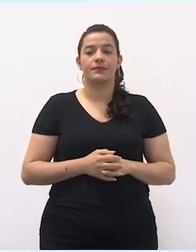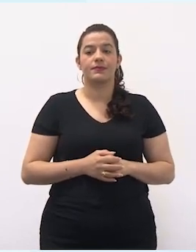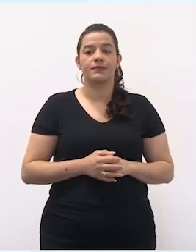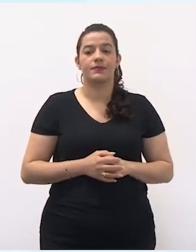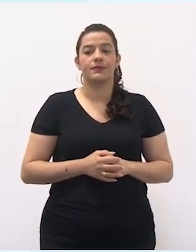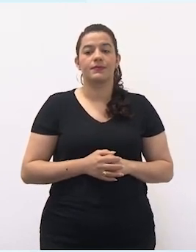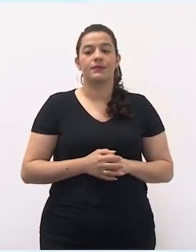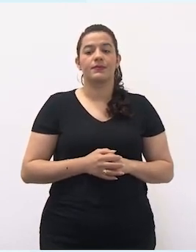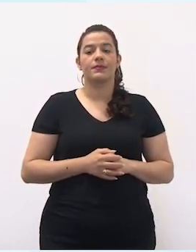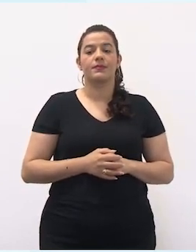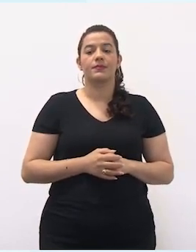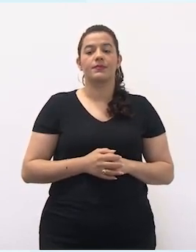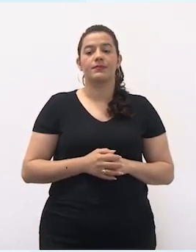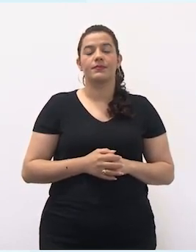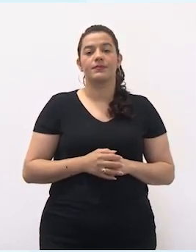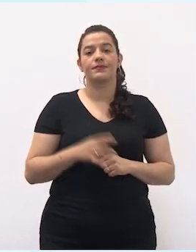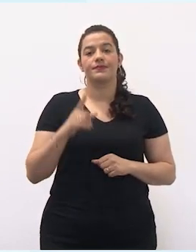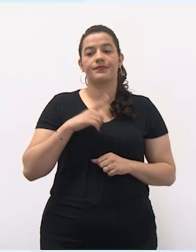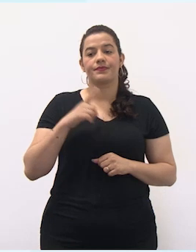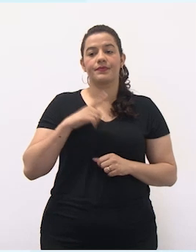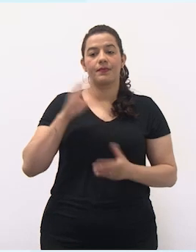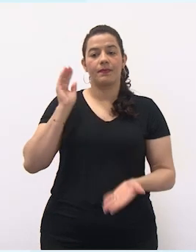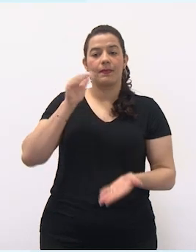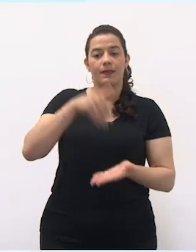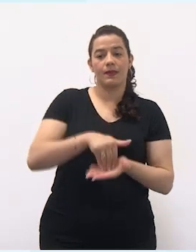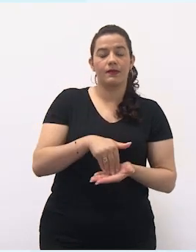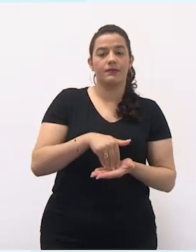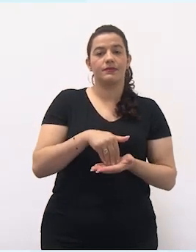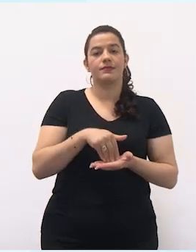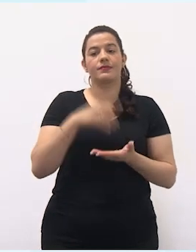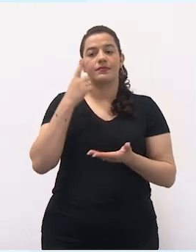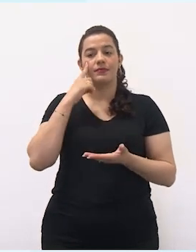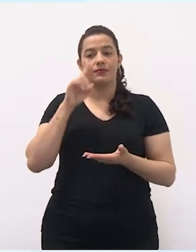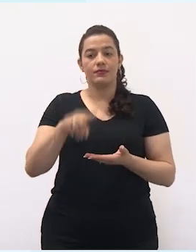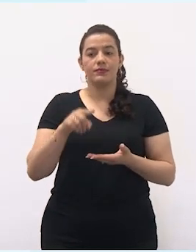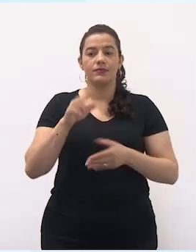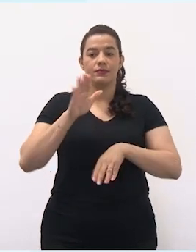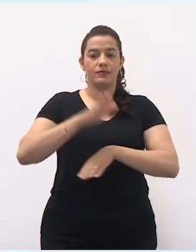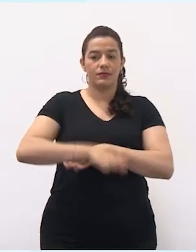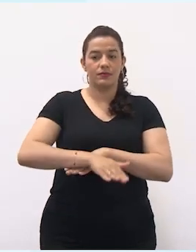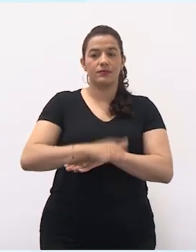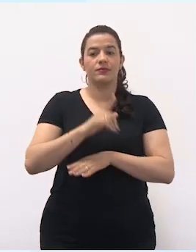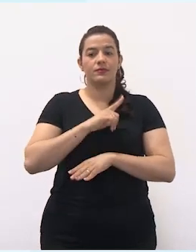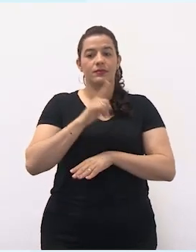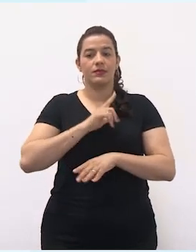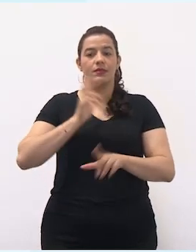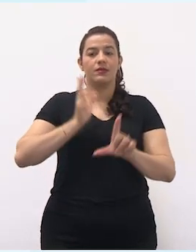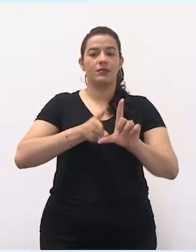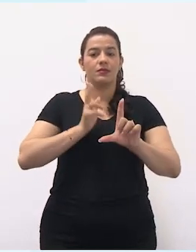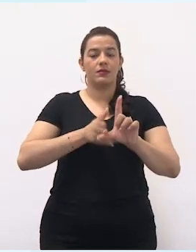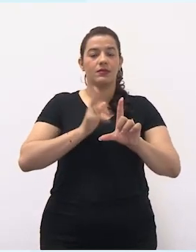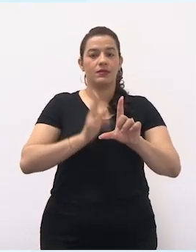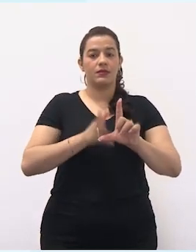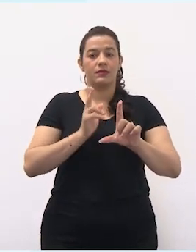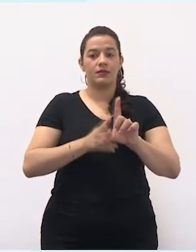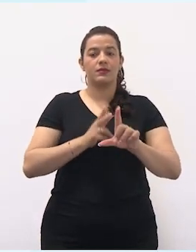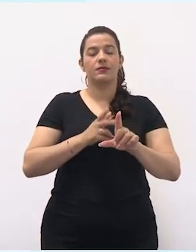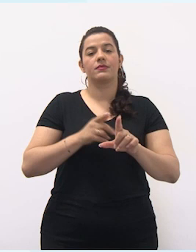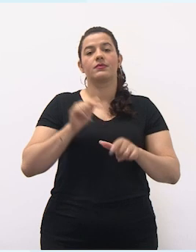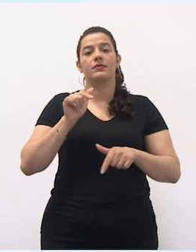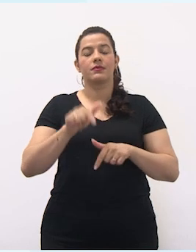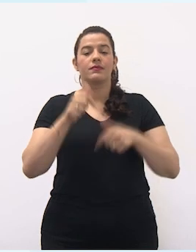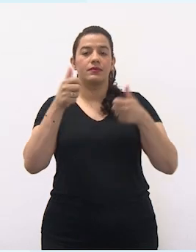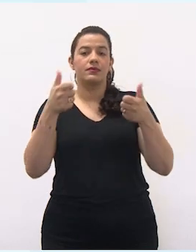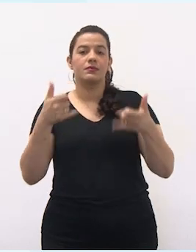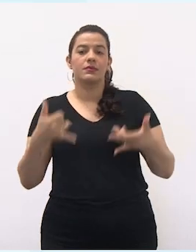esse daí mesmo. A gente vai ter, no final do dia, quer dizer, no período da tarde, uma live que vai desdobrar essa questão